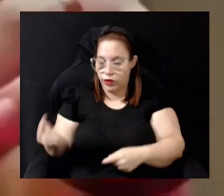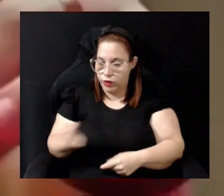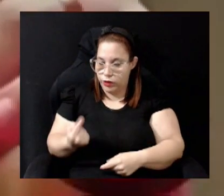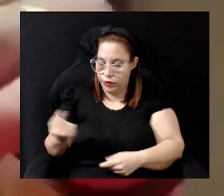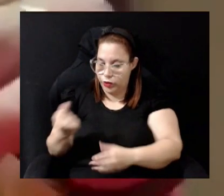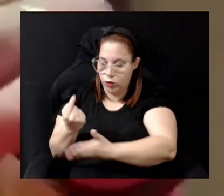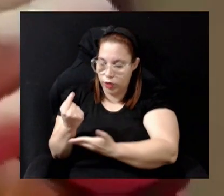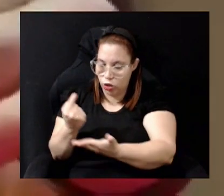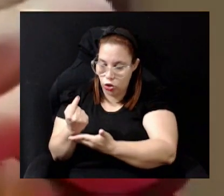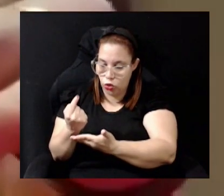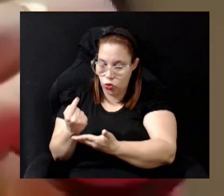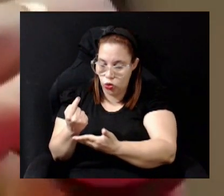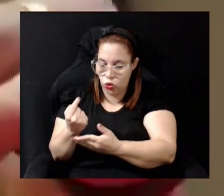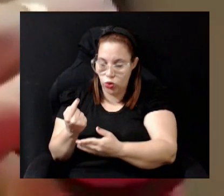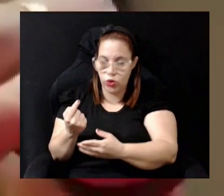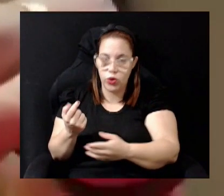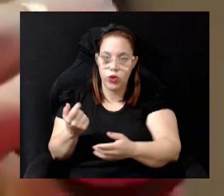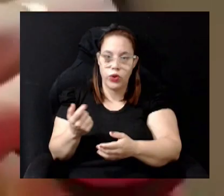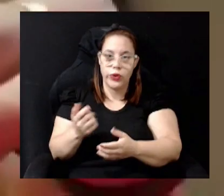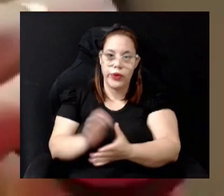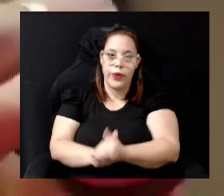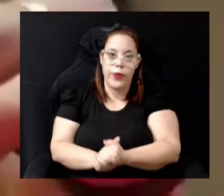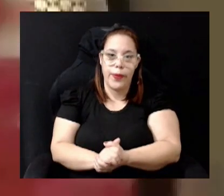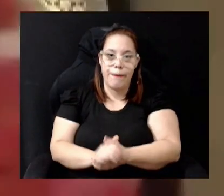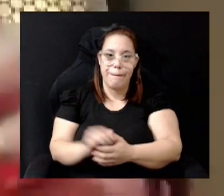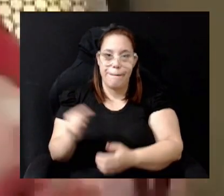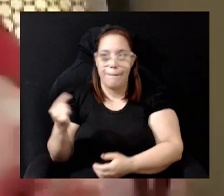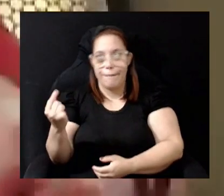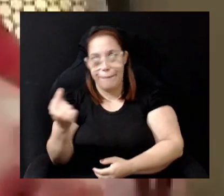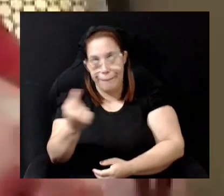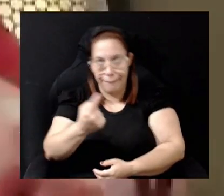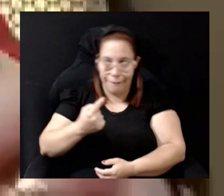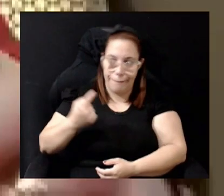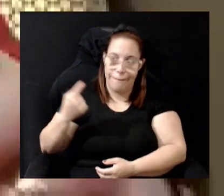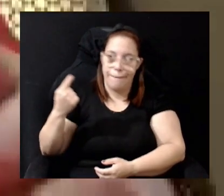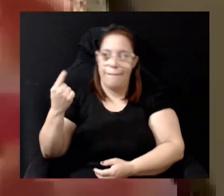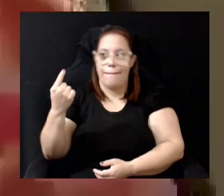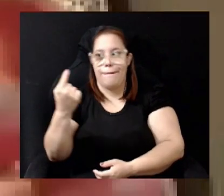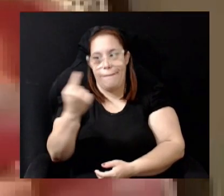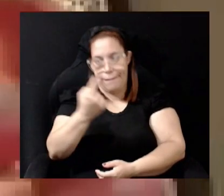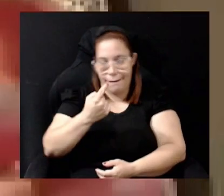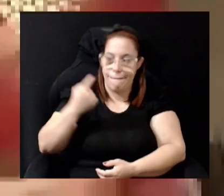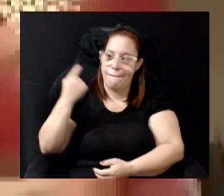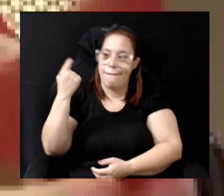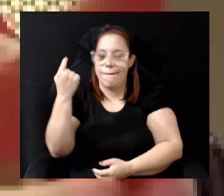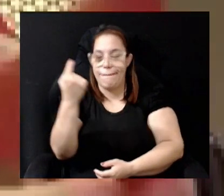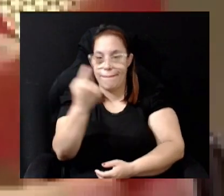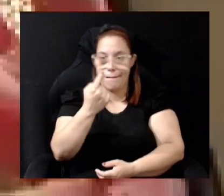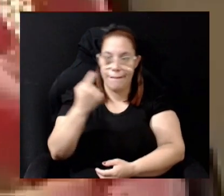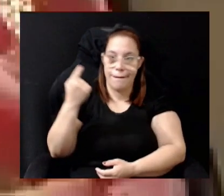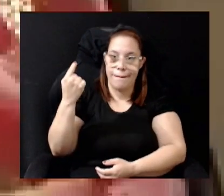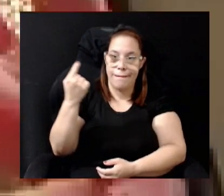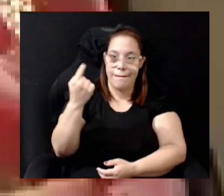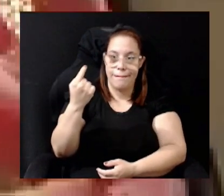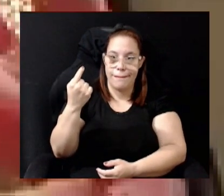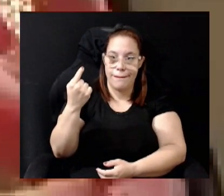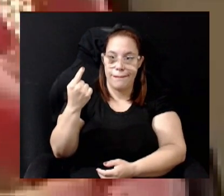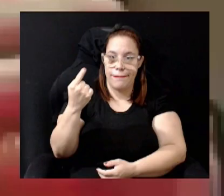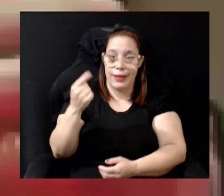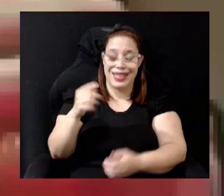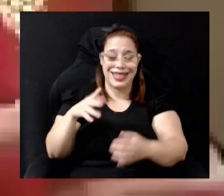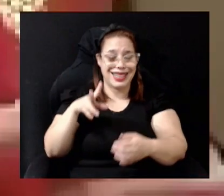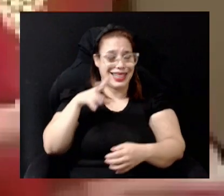Isso forma, né, aquele movimento ciclo, né, de giro, que torna tudo bem devastador, porque nas áreas